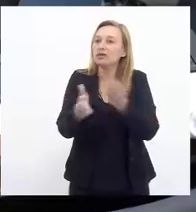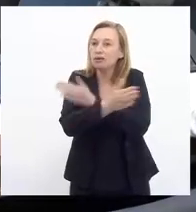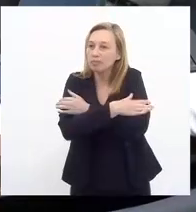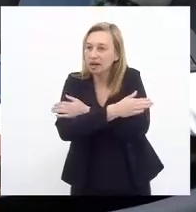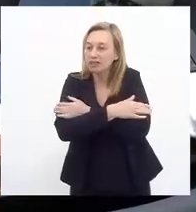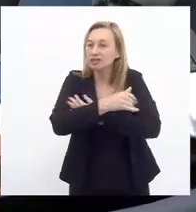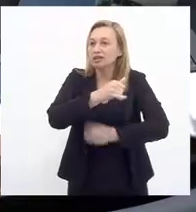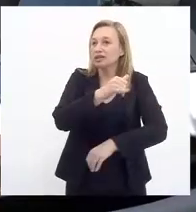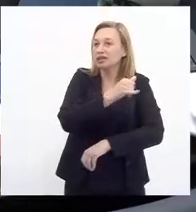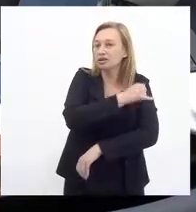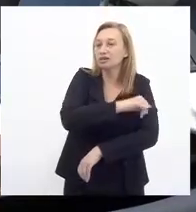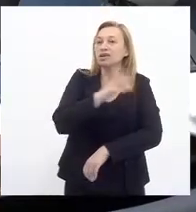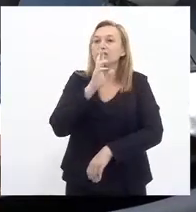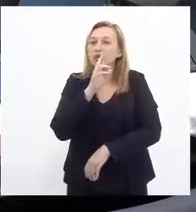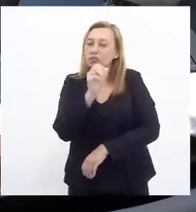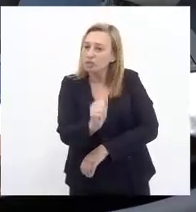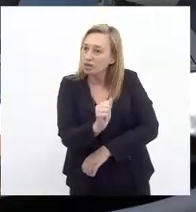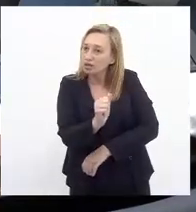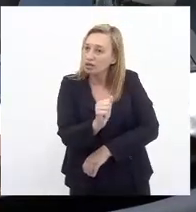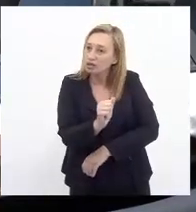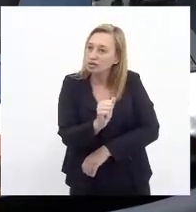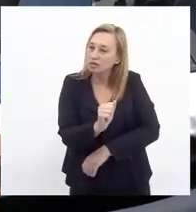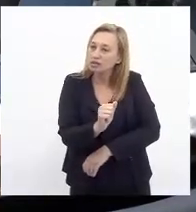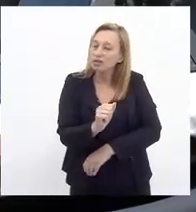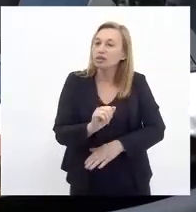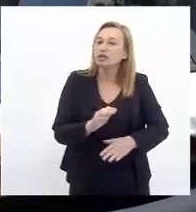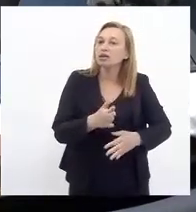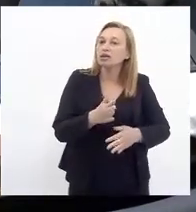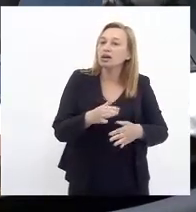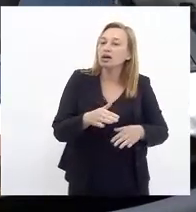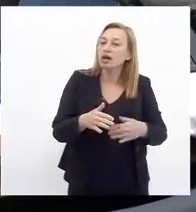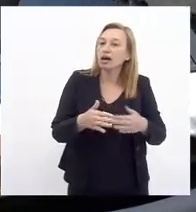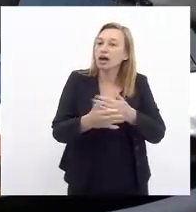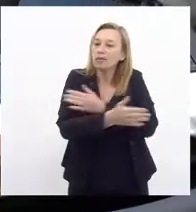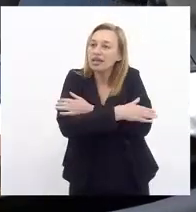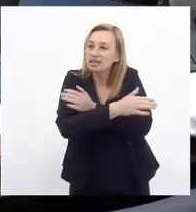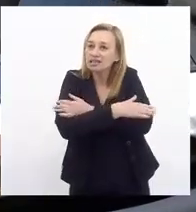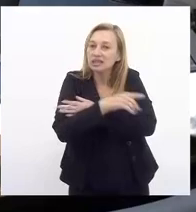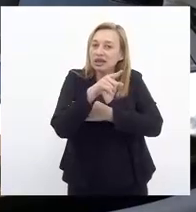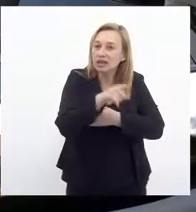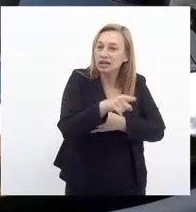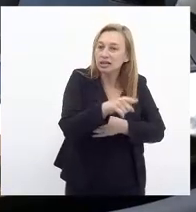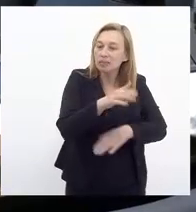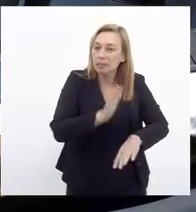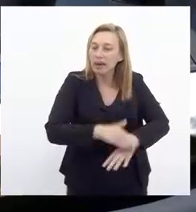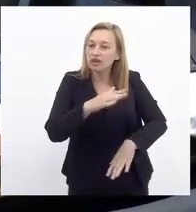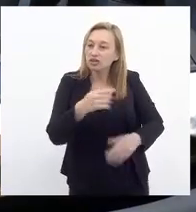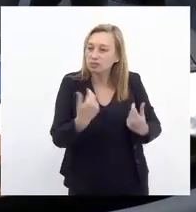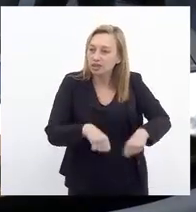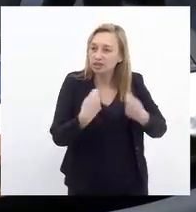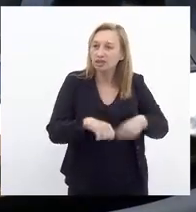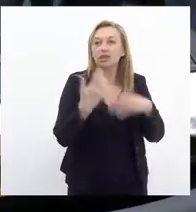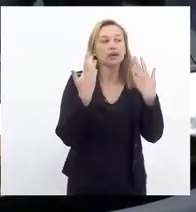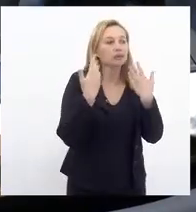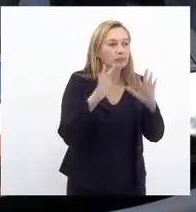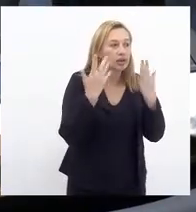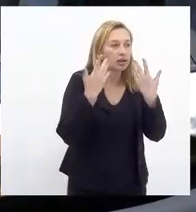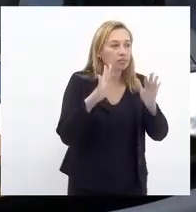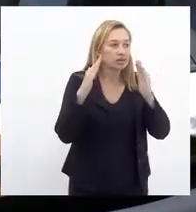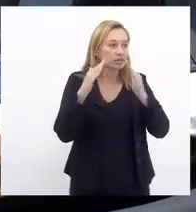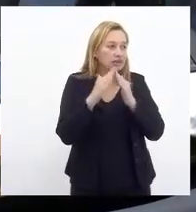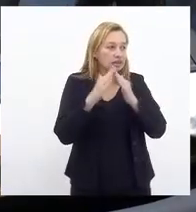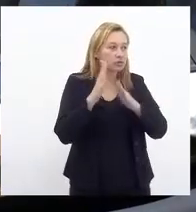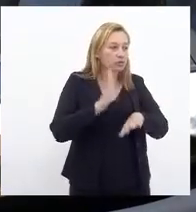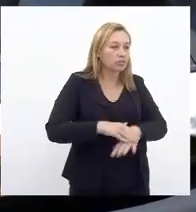Deputado Rodrigo Amorim quando os vulneráveis abraçando aqueles que mais precisam Então parabéns a essa